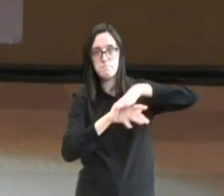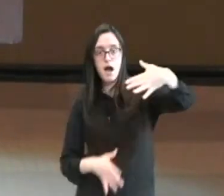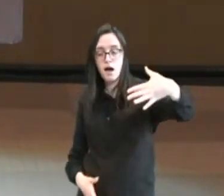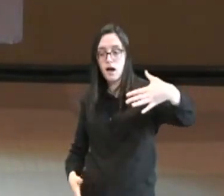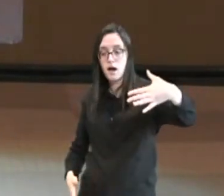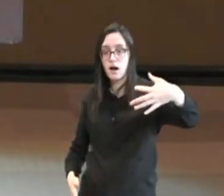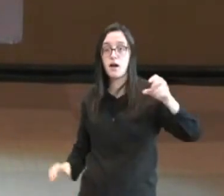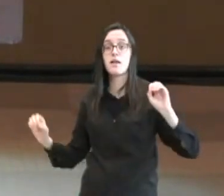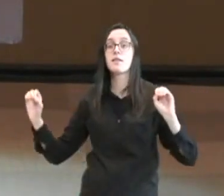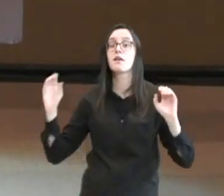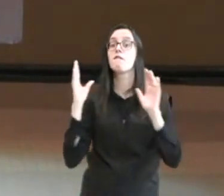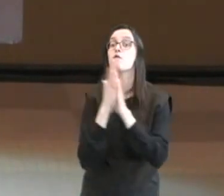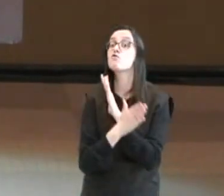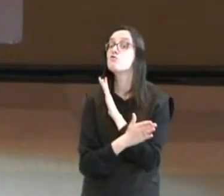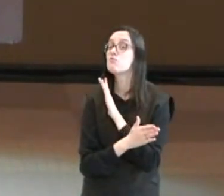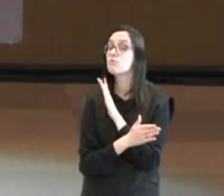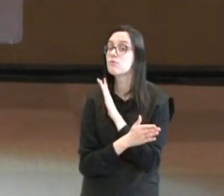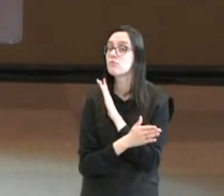mas ninguém fugiu.